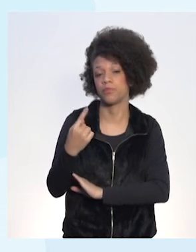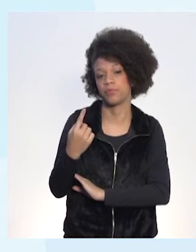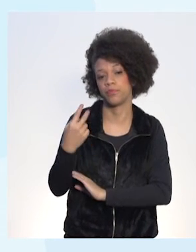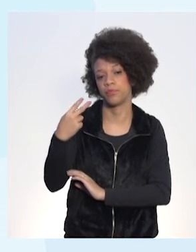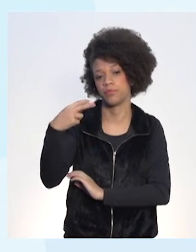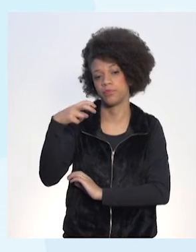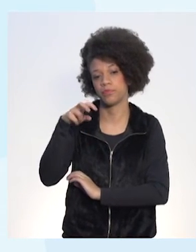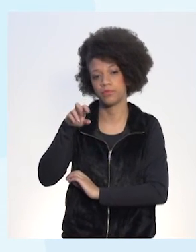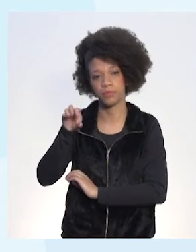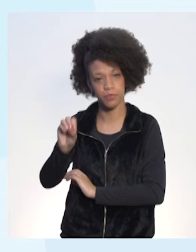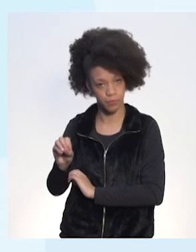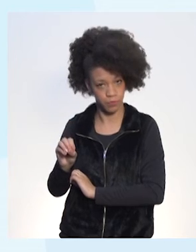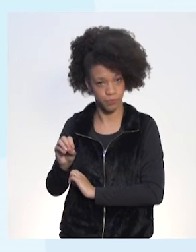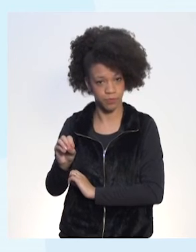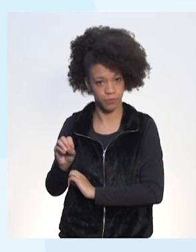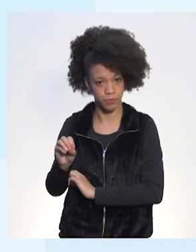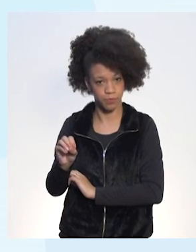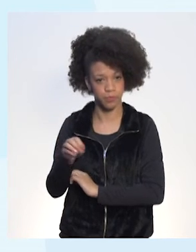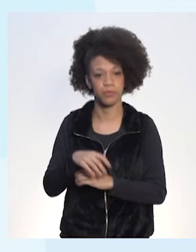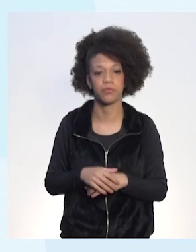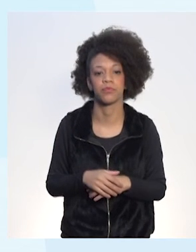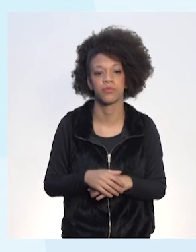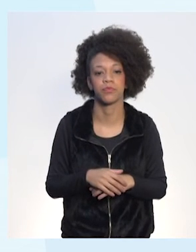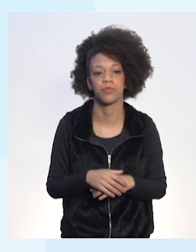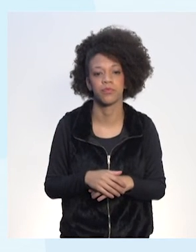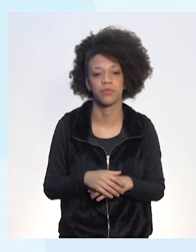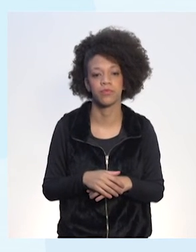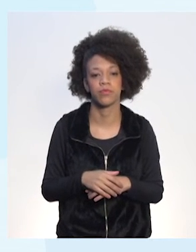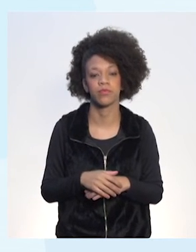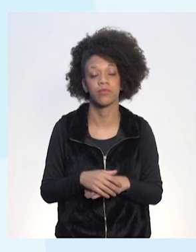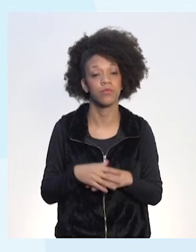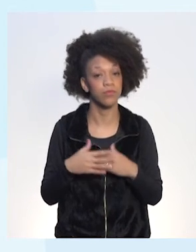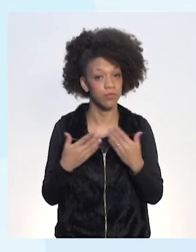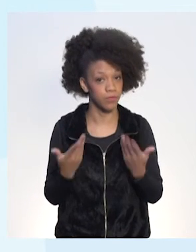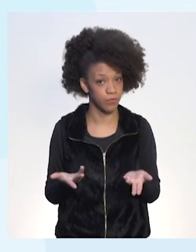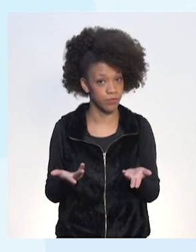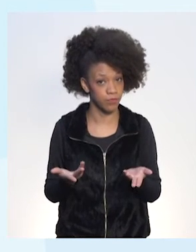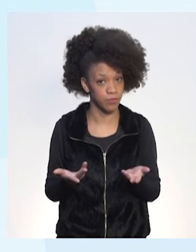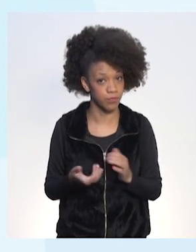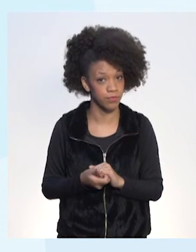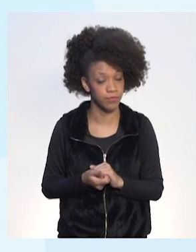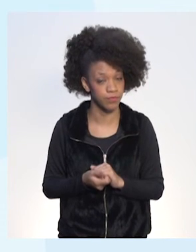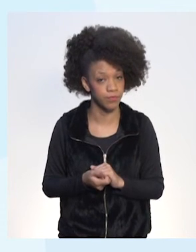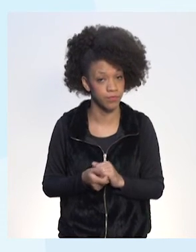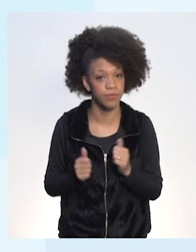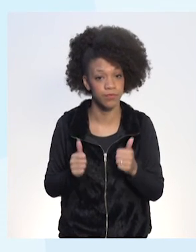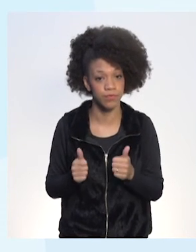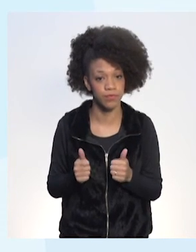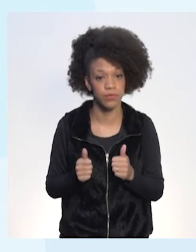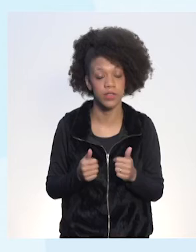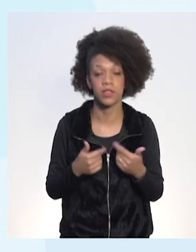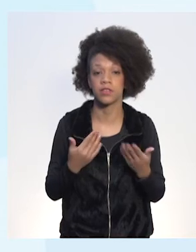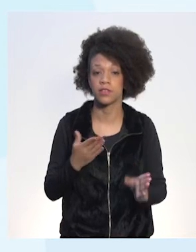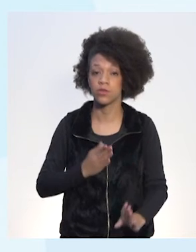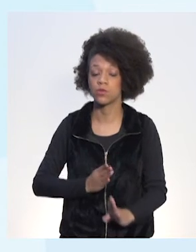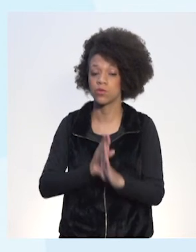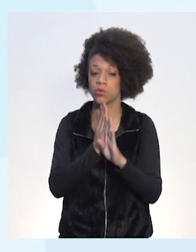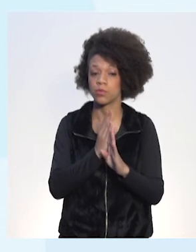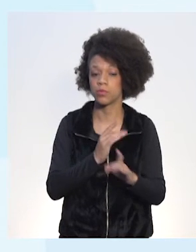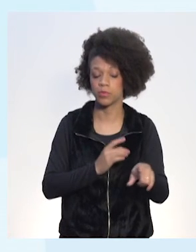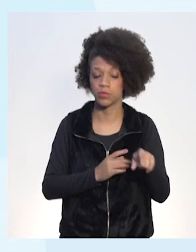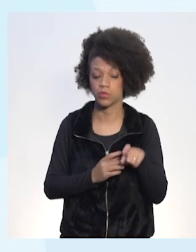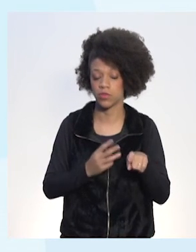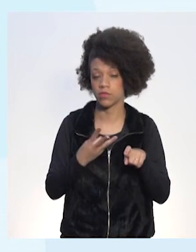180 graus, ou 150 graus, de 180 graus. Ok. Chegando, então,